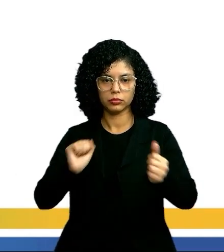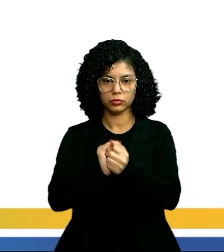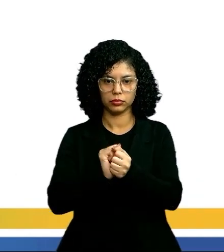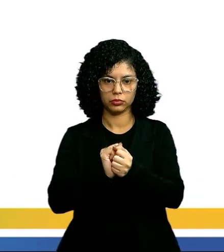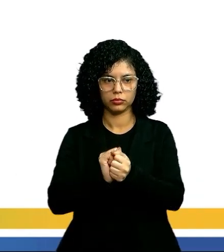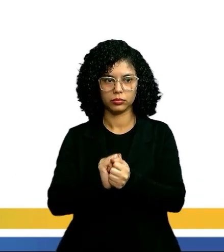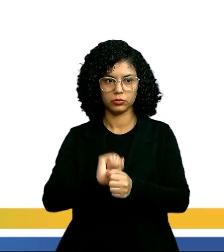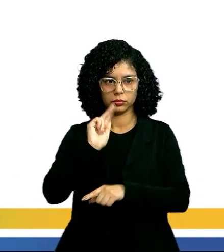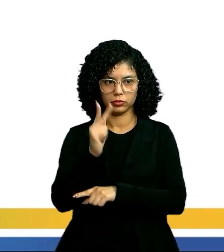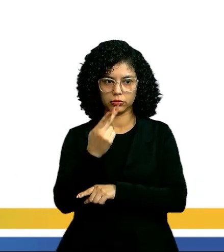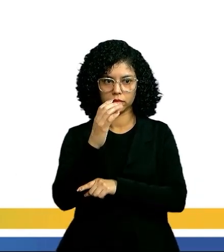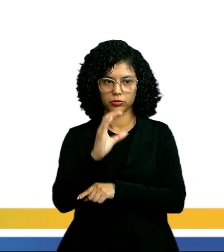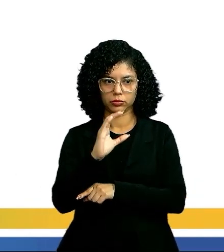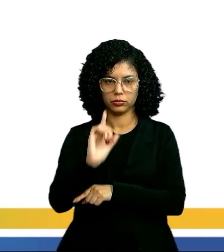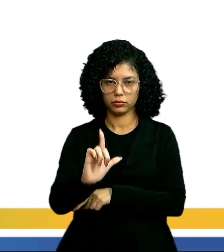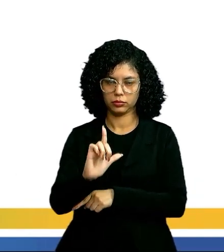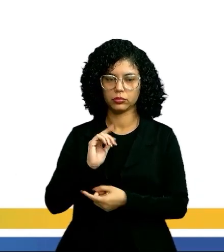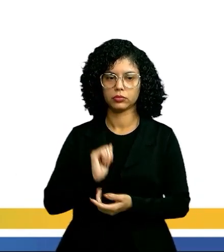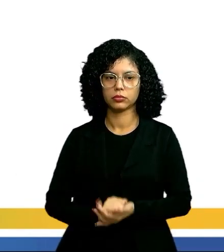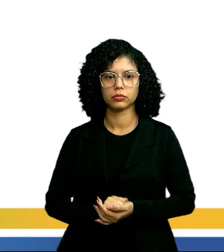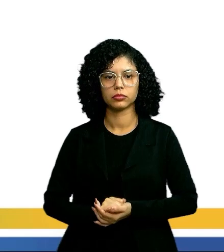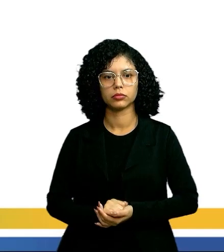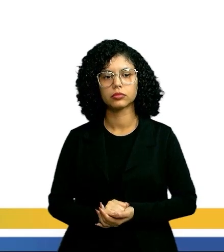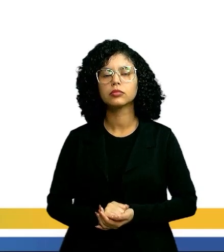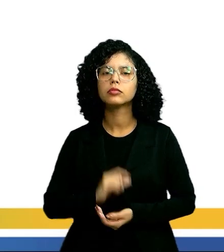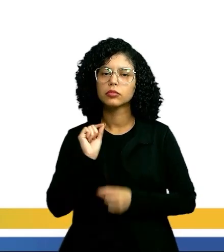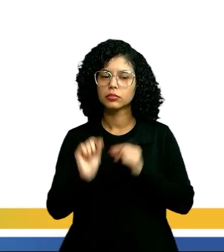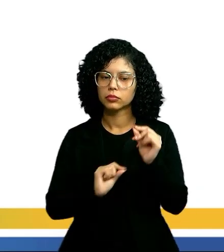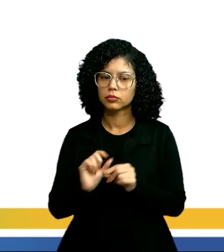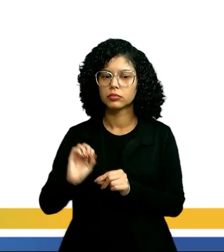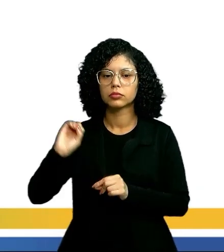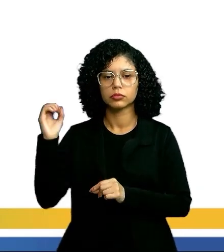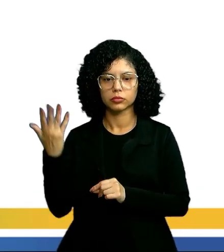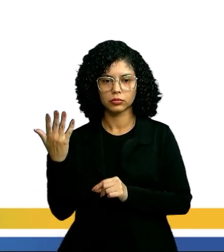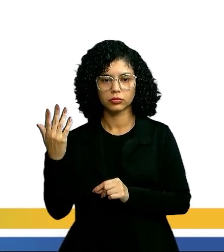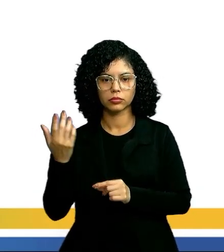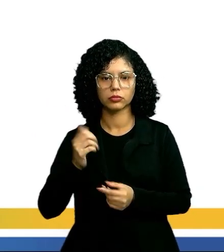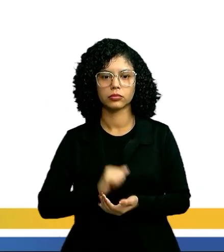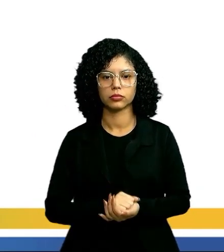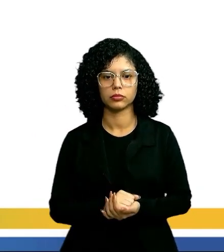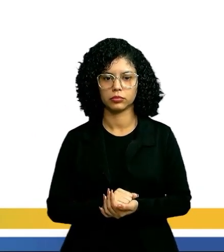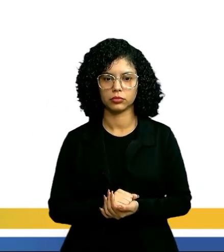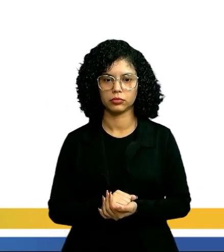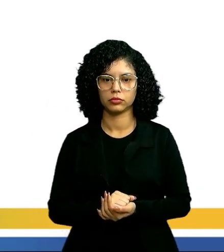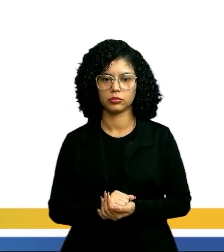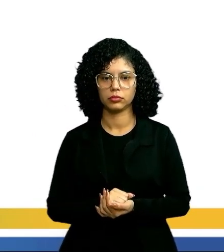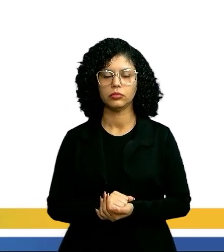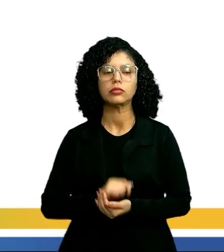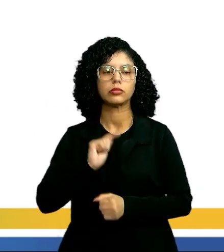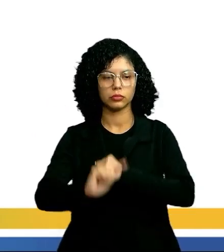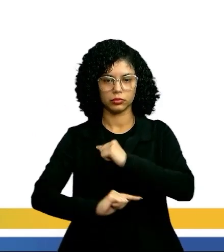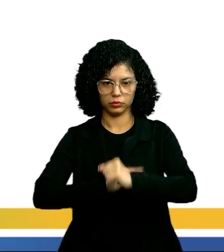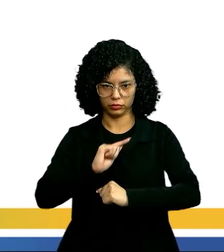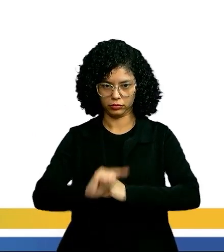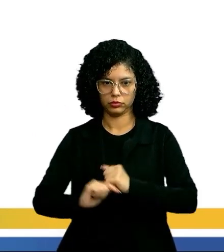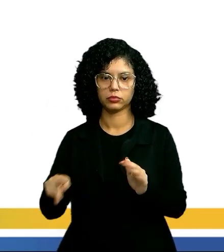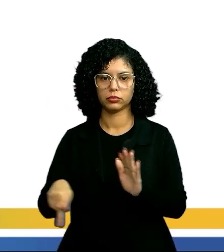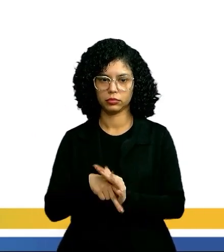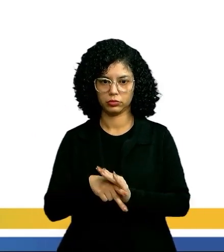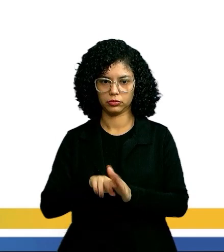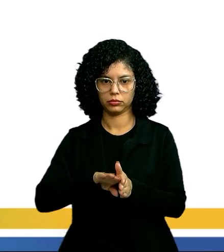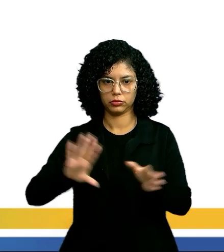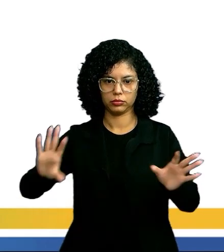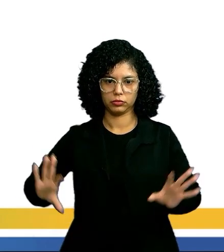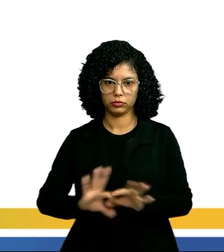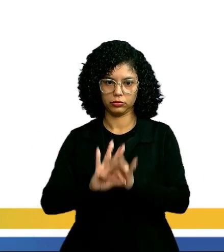junto ao HCl, ao ácido clorídrico. O que vai acontecer aqui? O átomo de hidrogênio vai